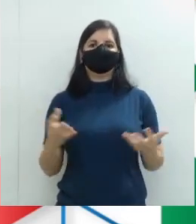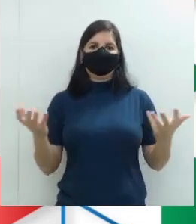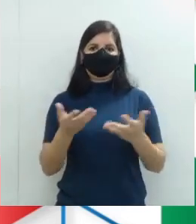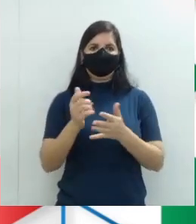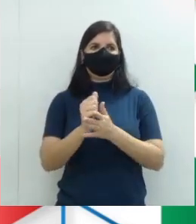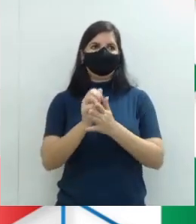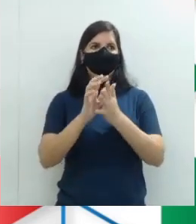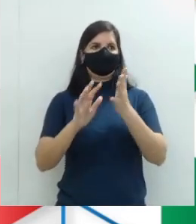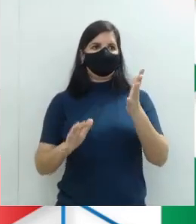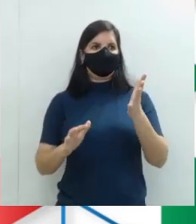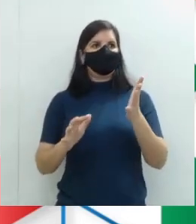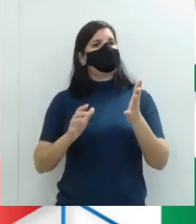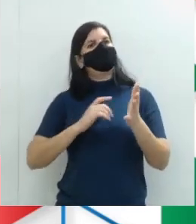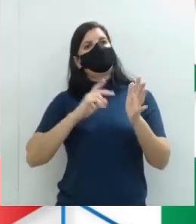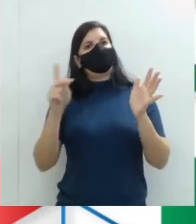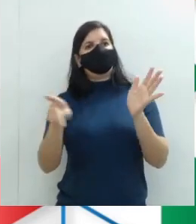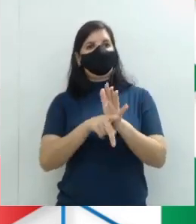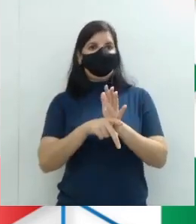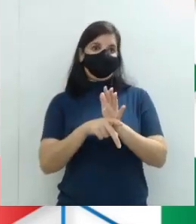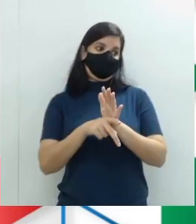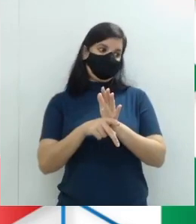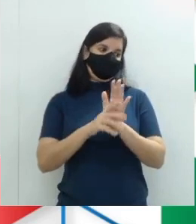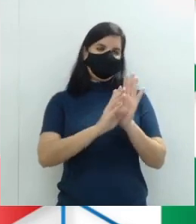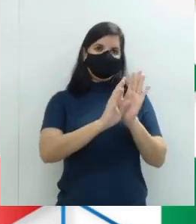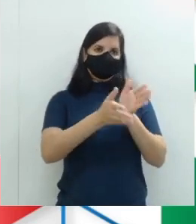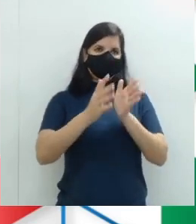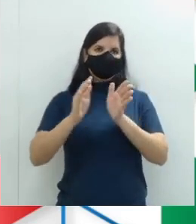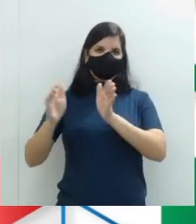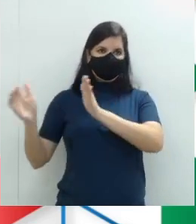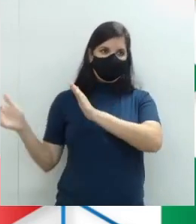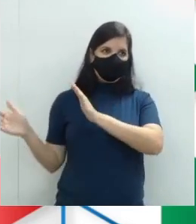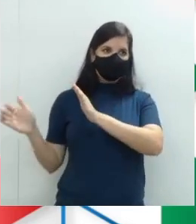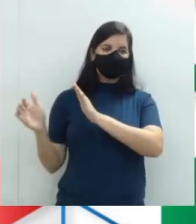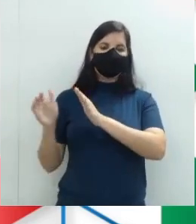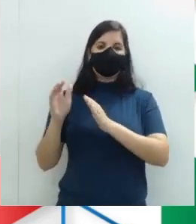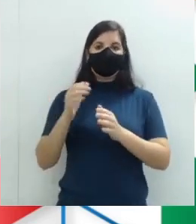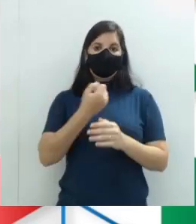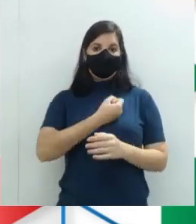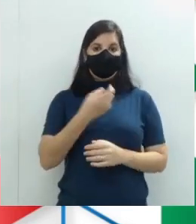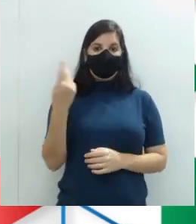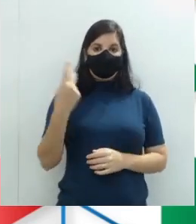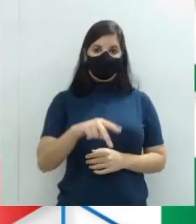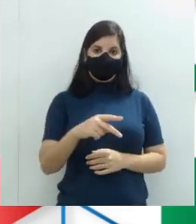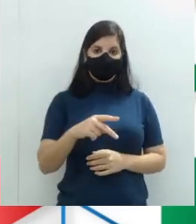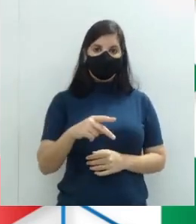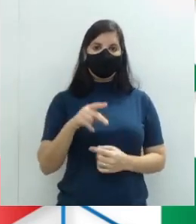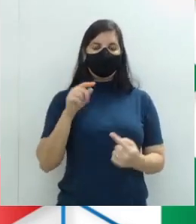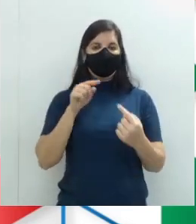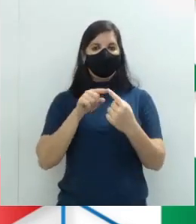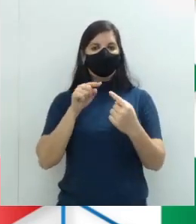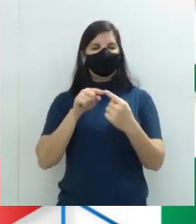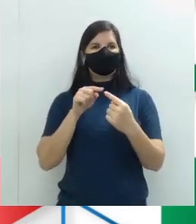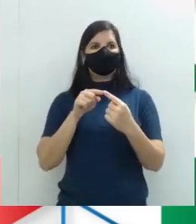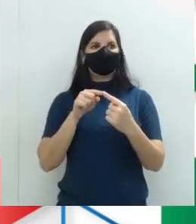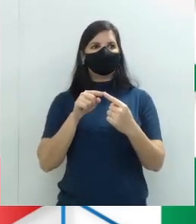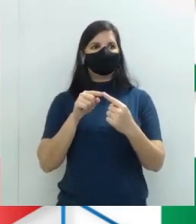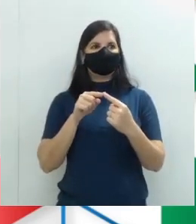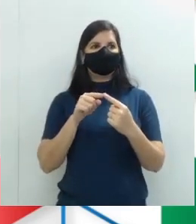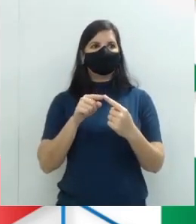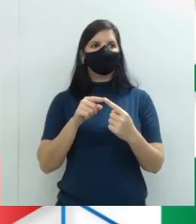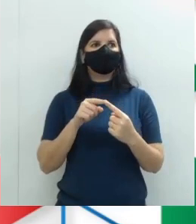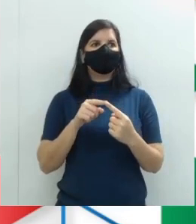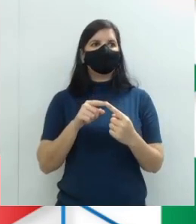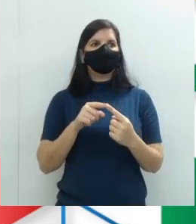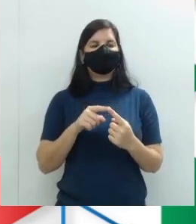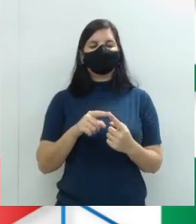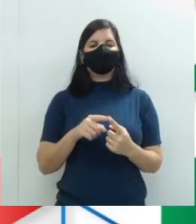lá então. É dada uma propriedade que os termos da sequência devem apresentar, ok? Aí a gente